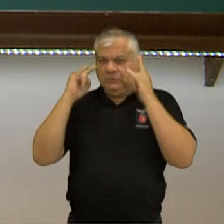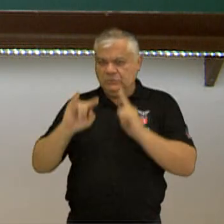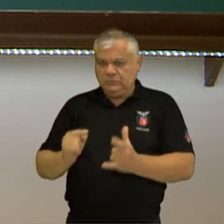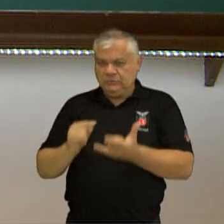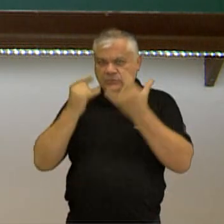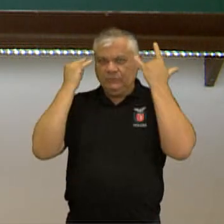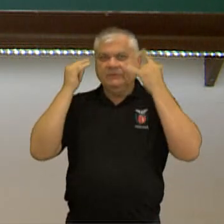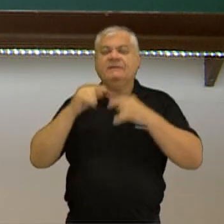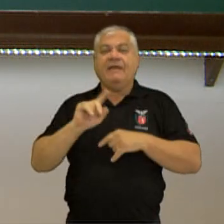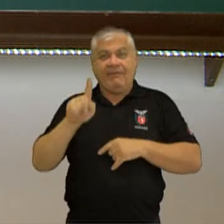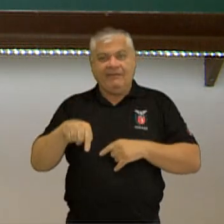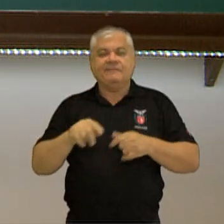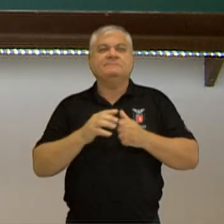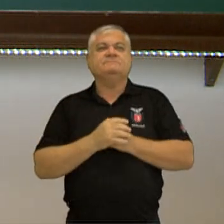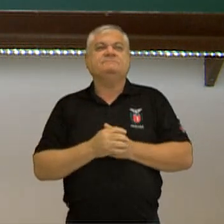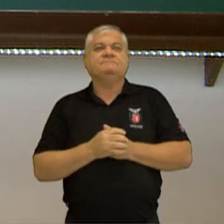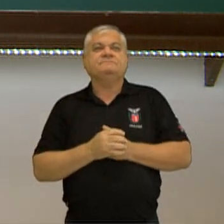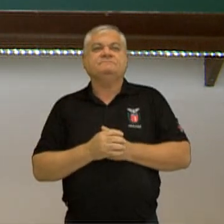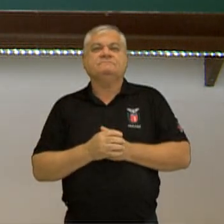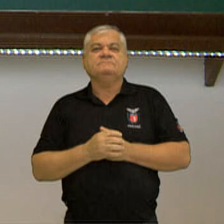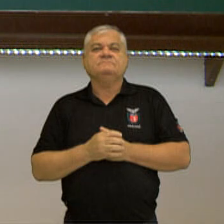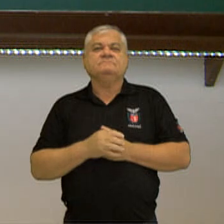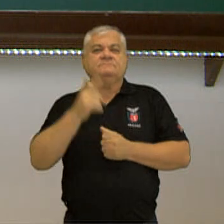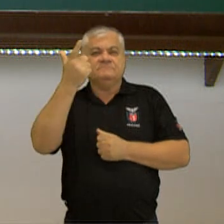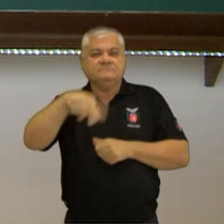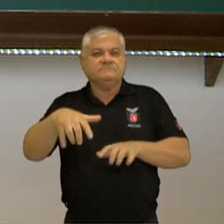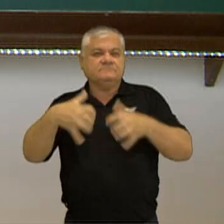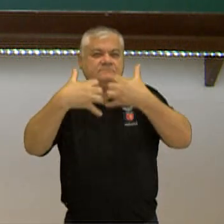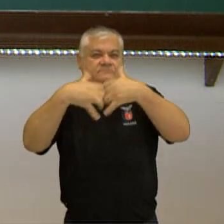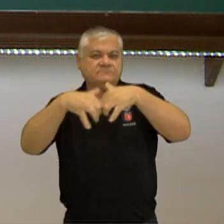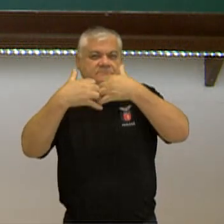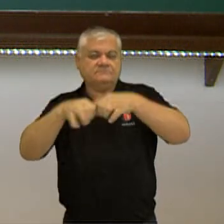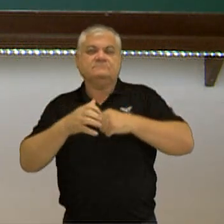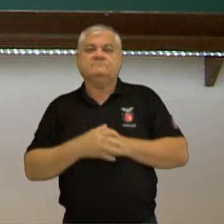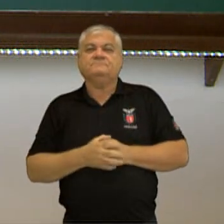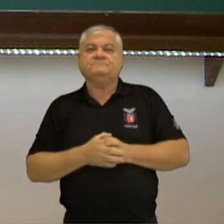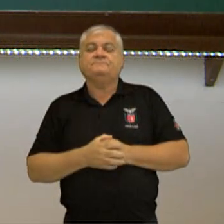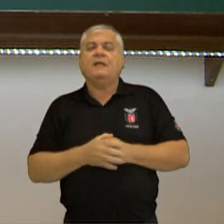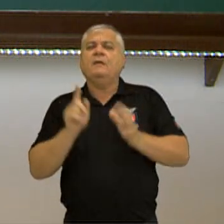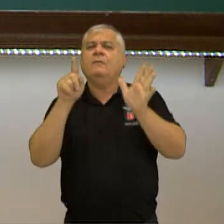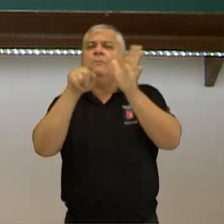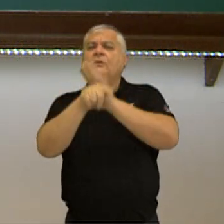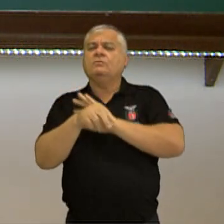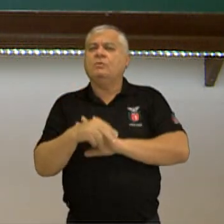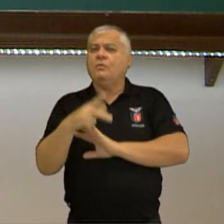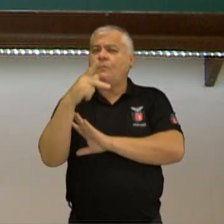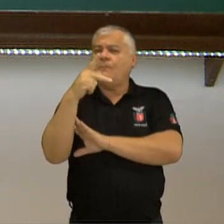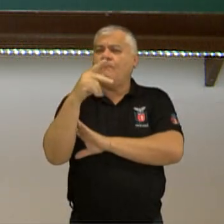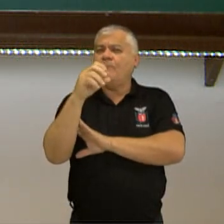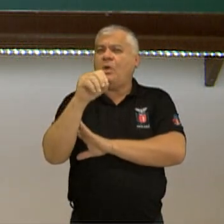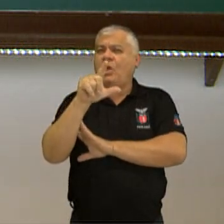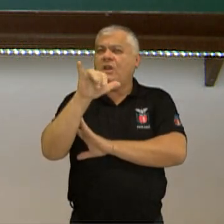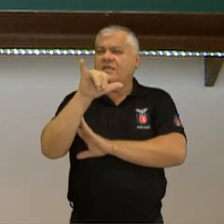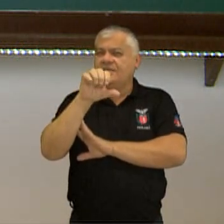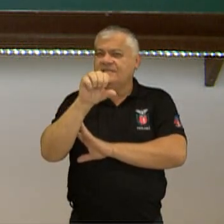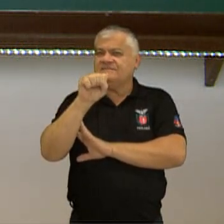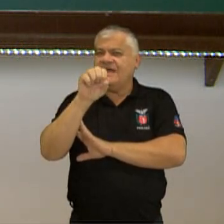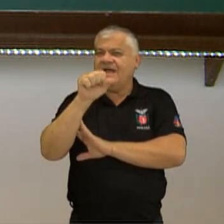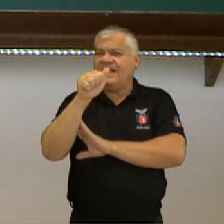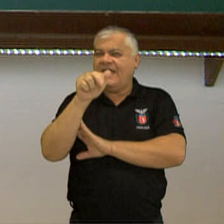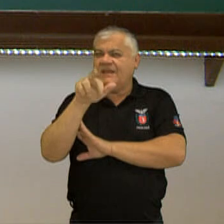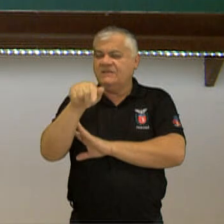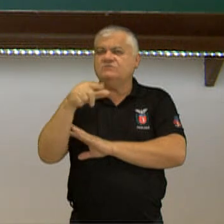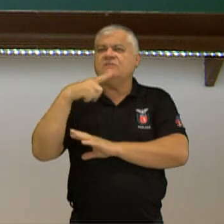também, né? E mais um quiz. Os polissacarídeos são superpolímeros de monossacarídeos,